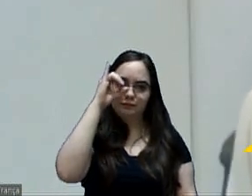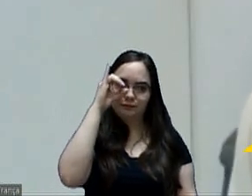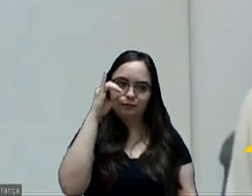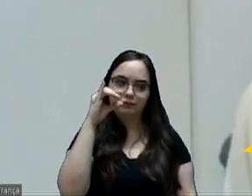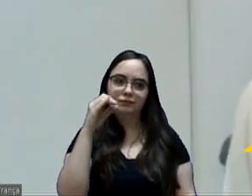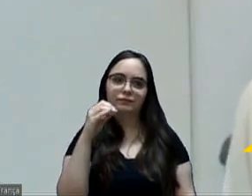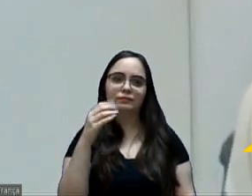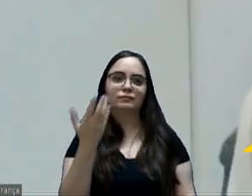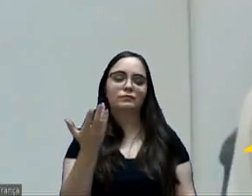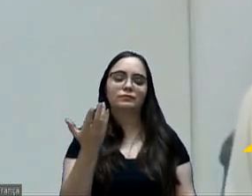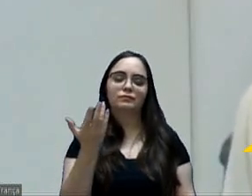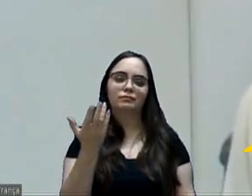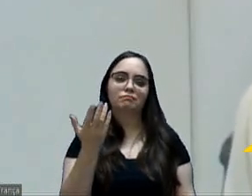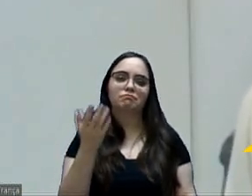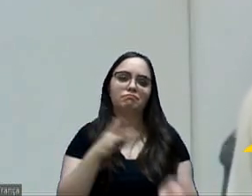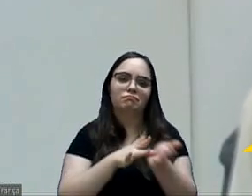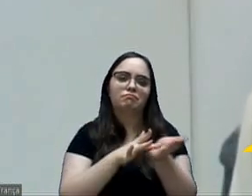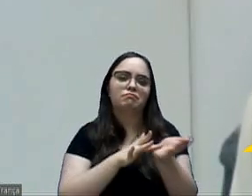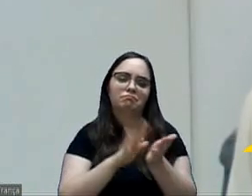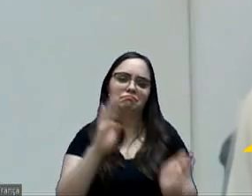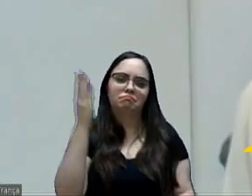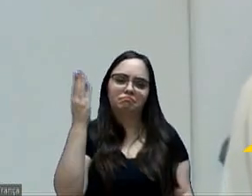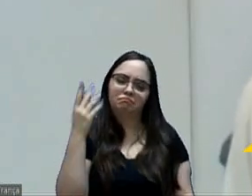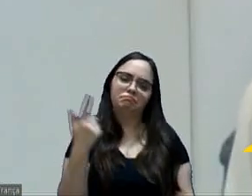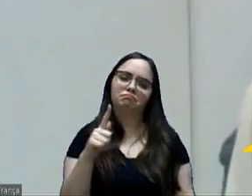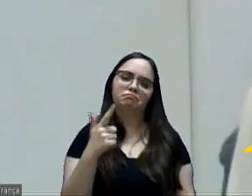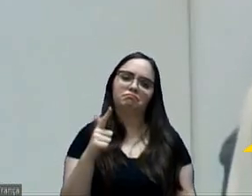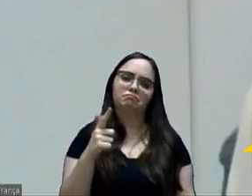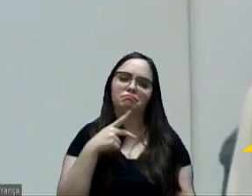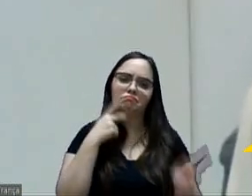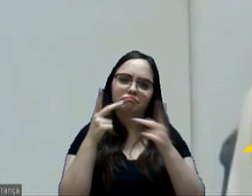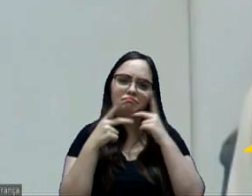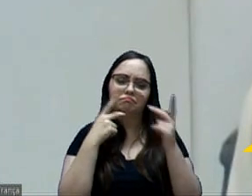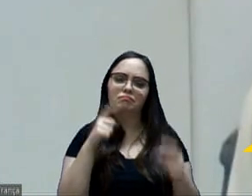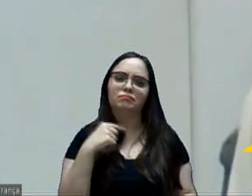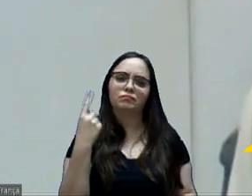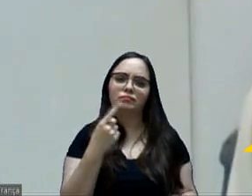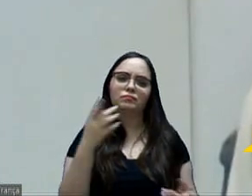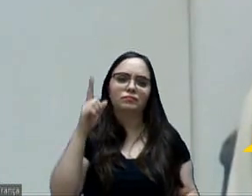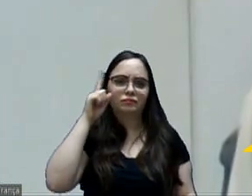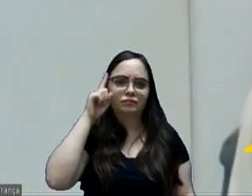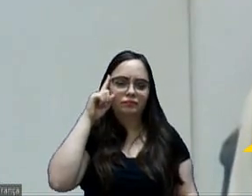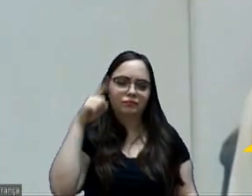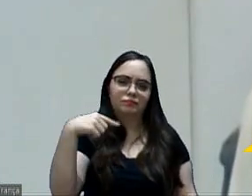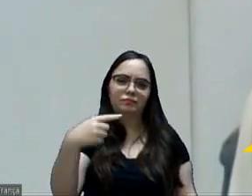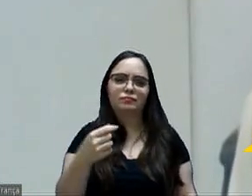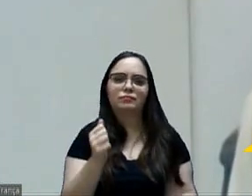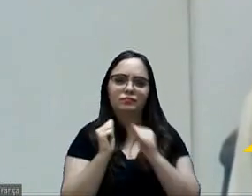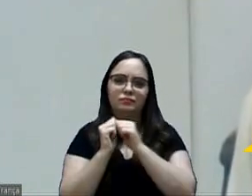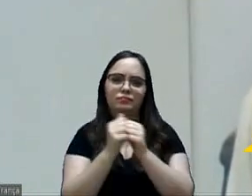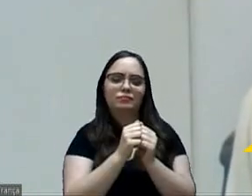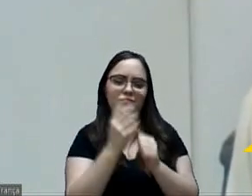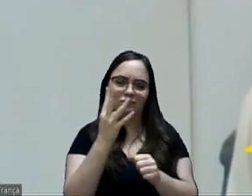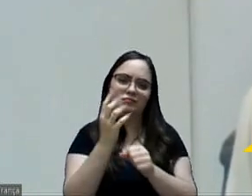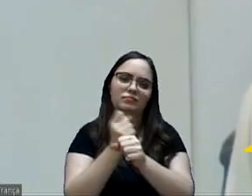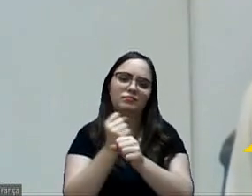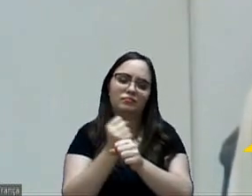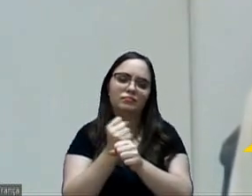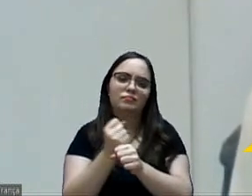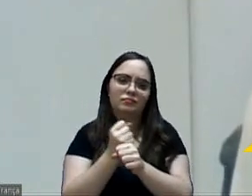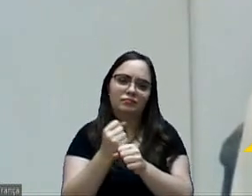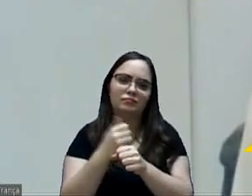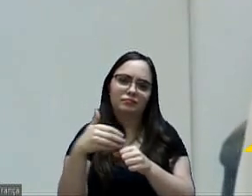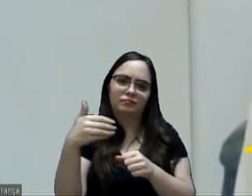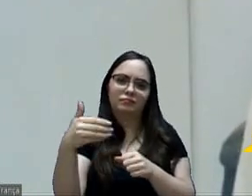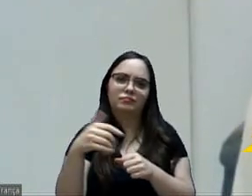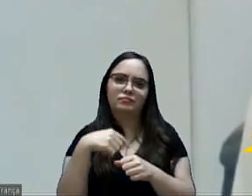algum, está sendo hipócrita. Eu acho que essas palavras, para nós que estamos aqui no dia a dia, convivendo juntos nos próximos 4 anos e